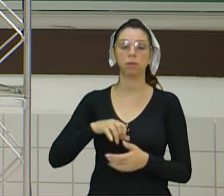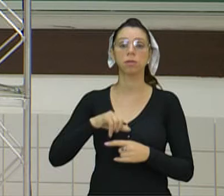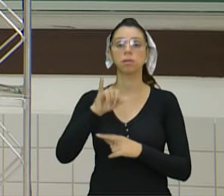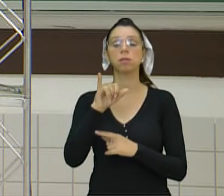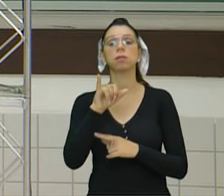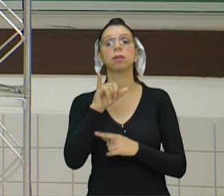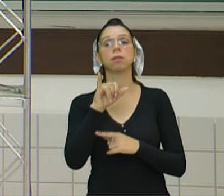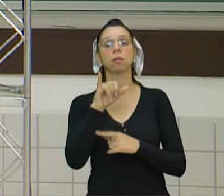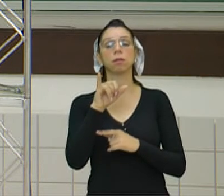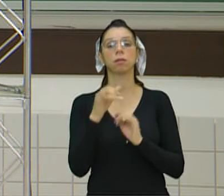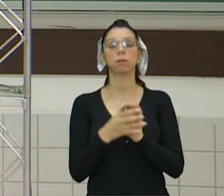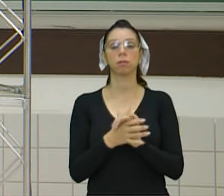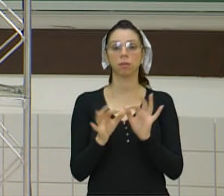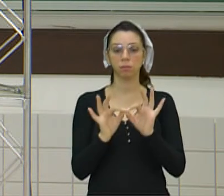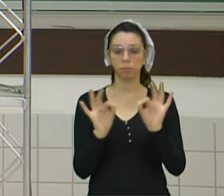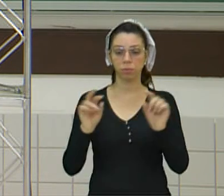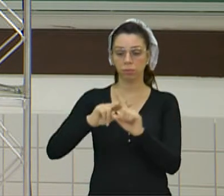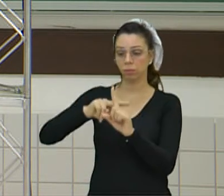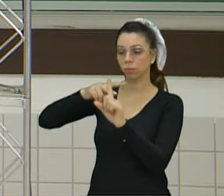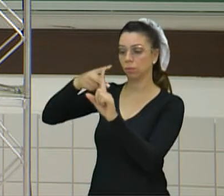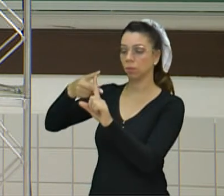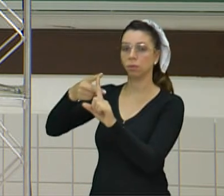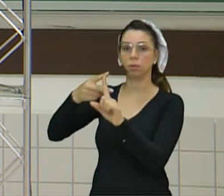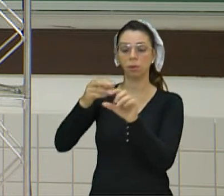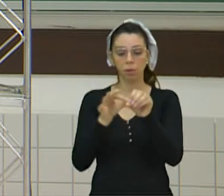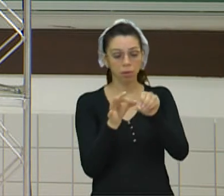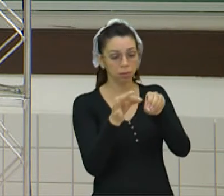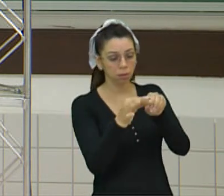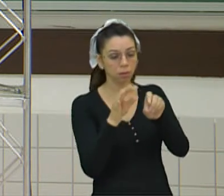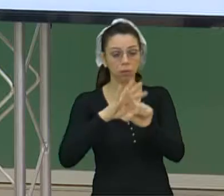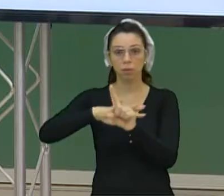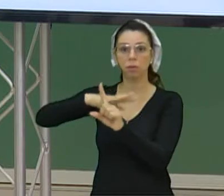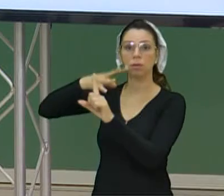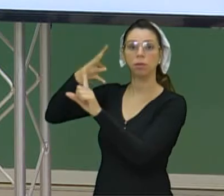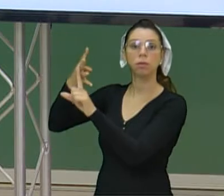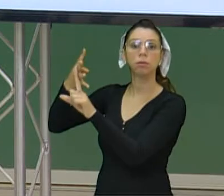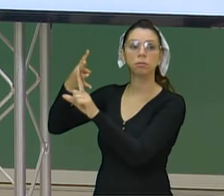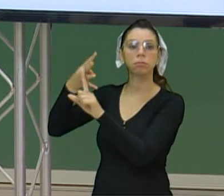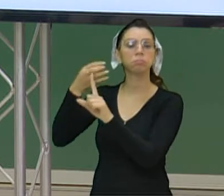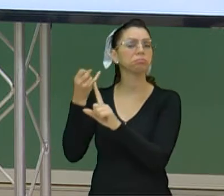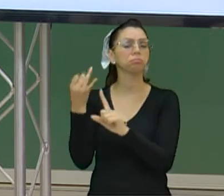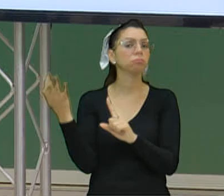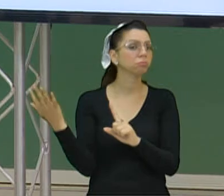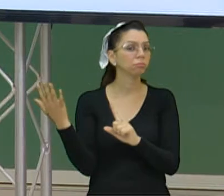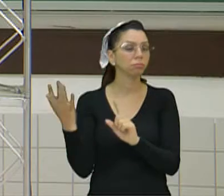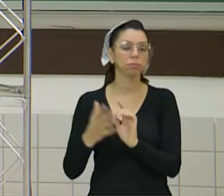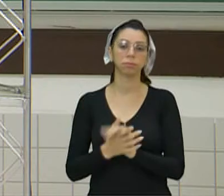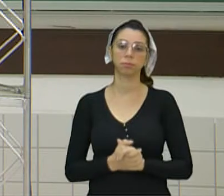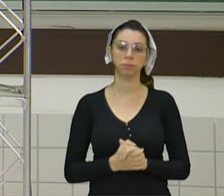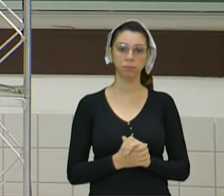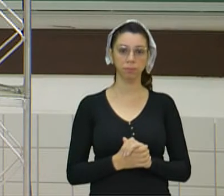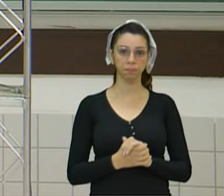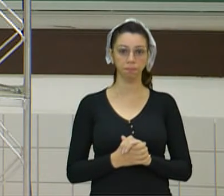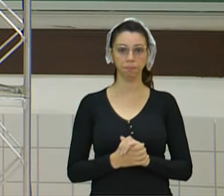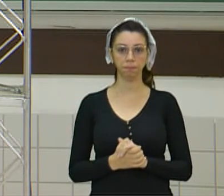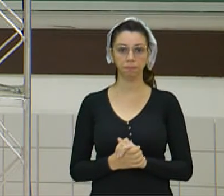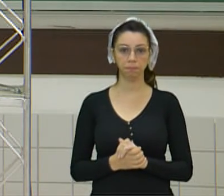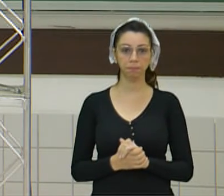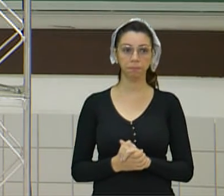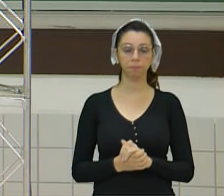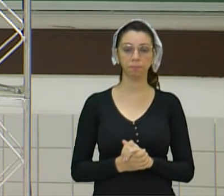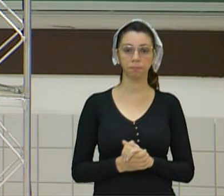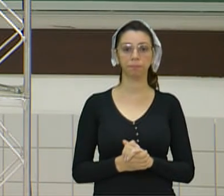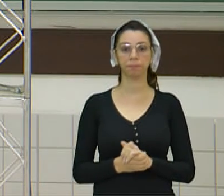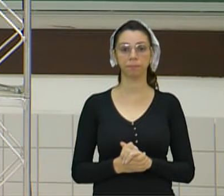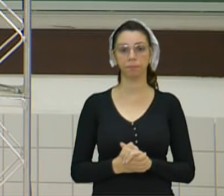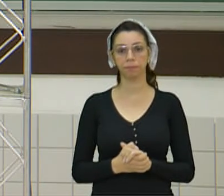seu comprimento seja duplicado e sua área seja quadriplicada? Então vamos ver aqui, pessoal,